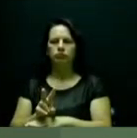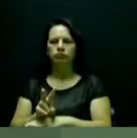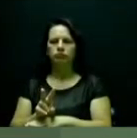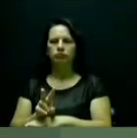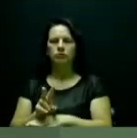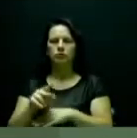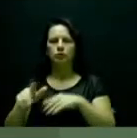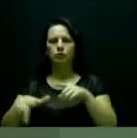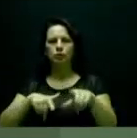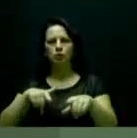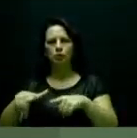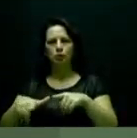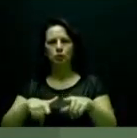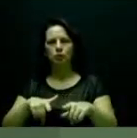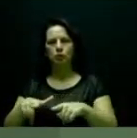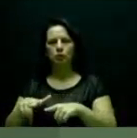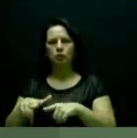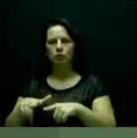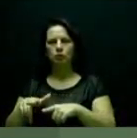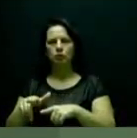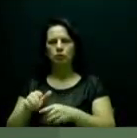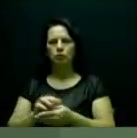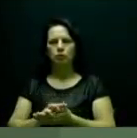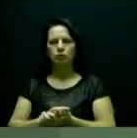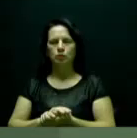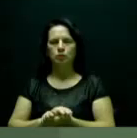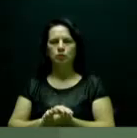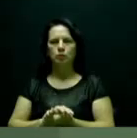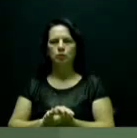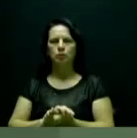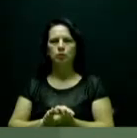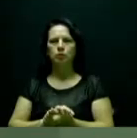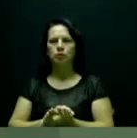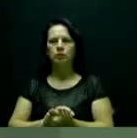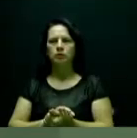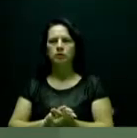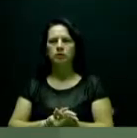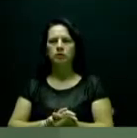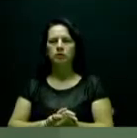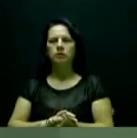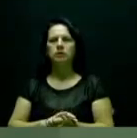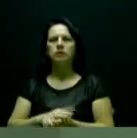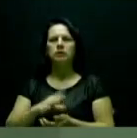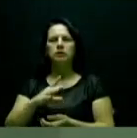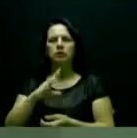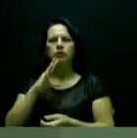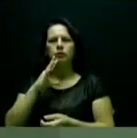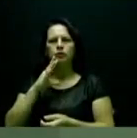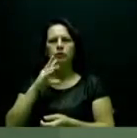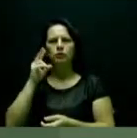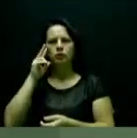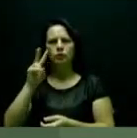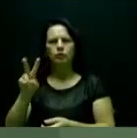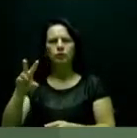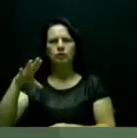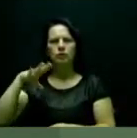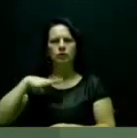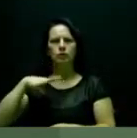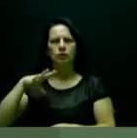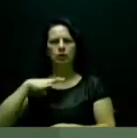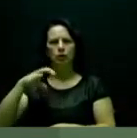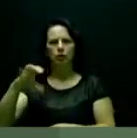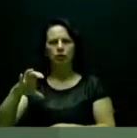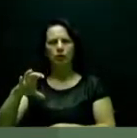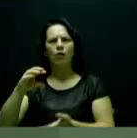e um trabalho que a gente tem visto muito em Cubatão, a falta do